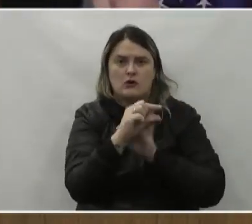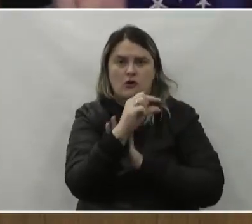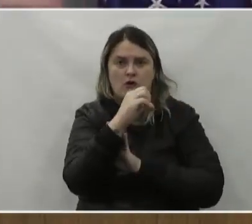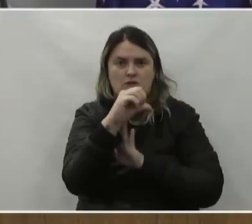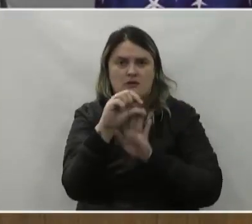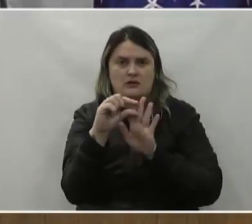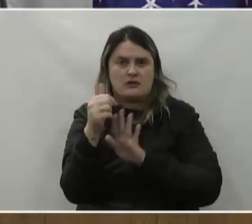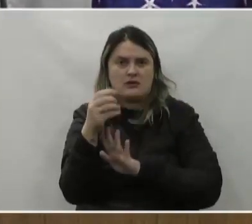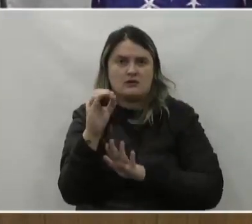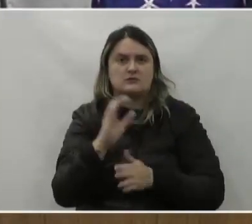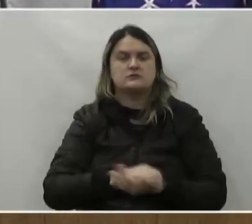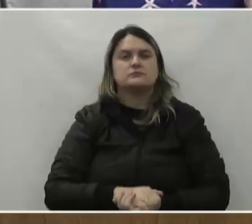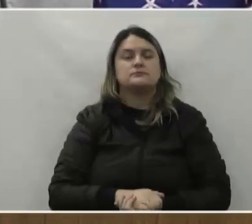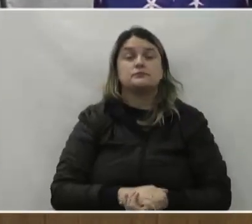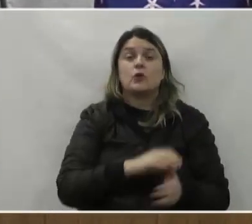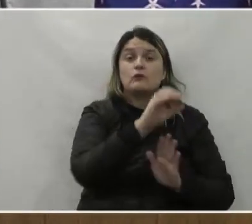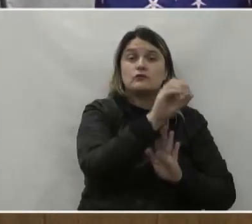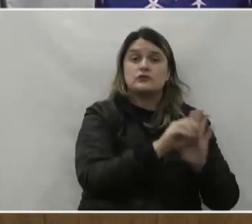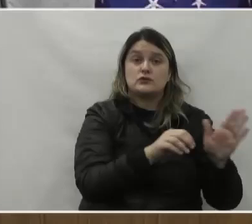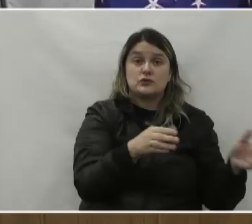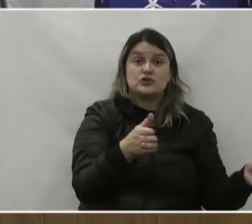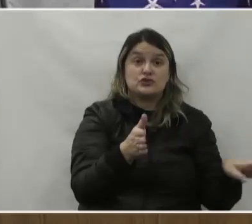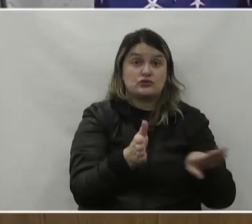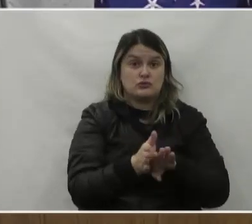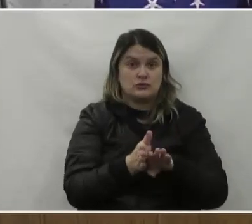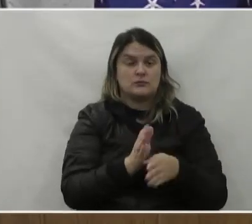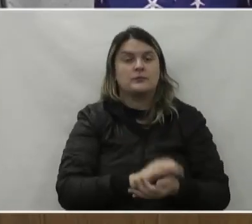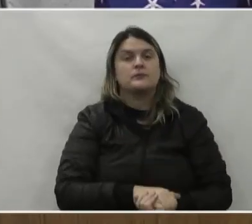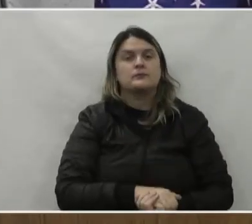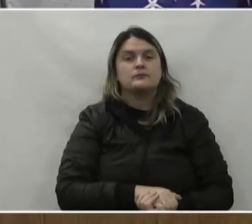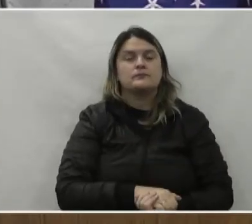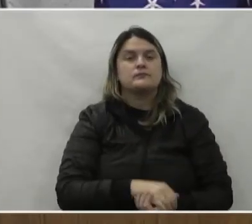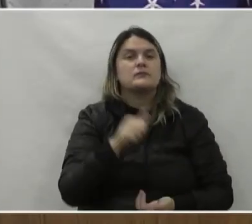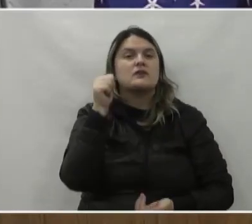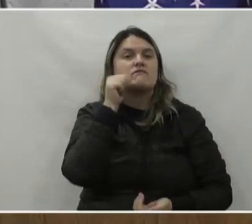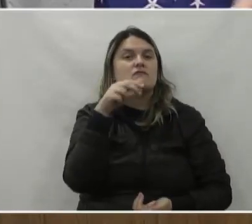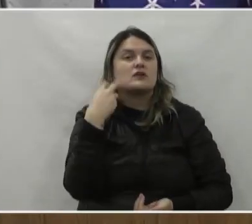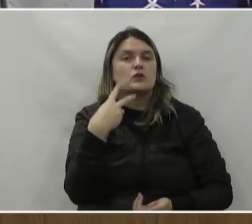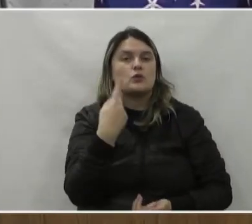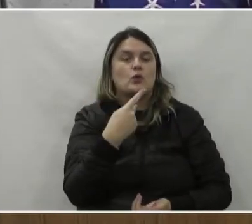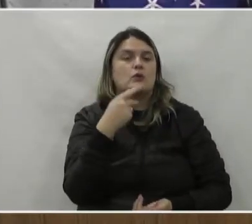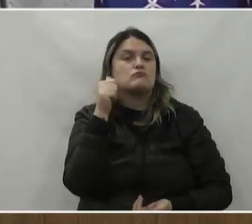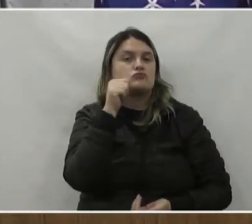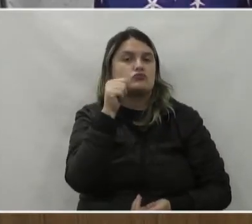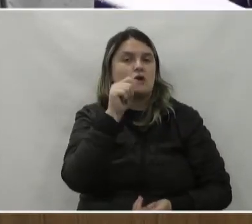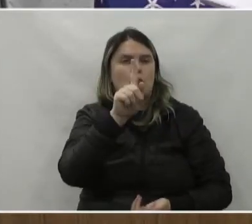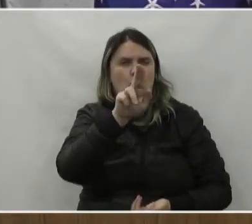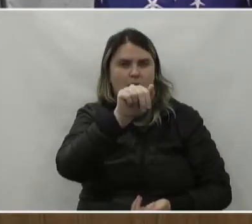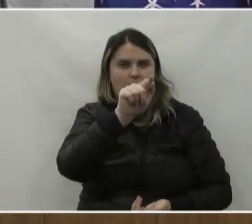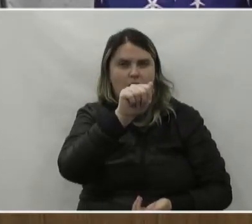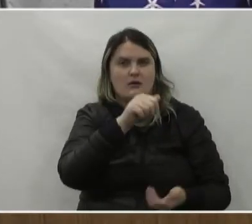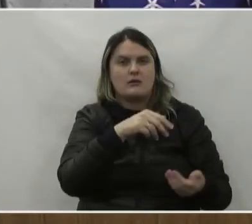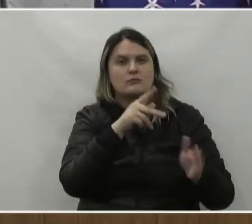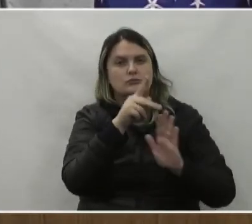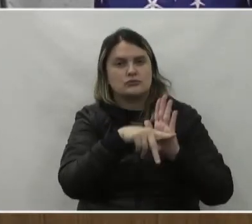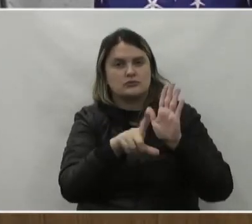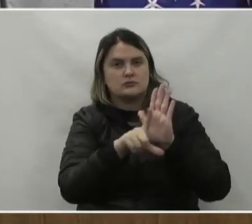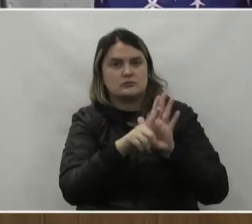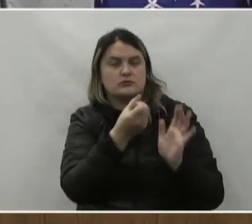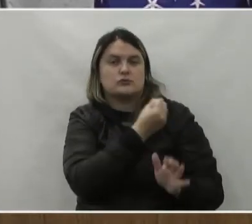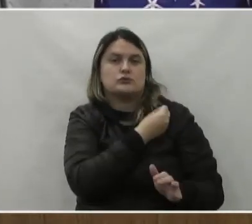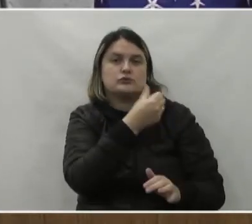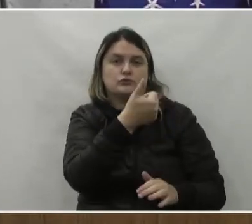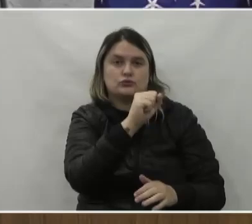10. Ofícios recebidos. A vereadora protetora Guga encaminha projeto de lei de